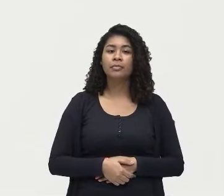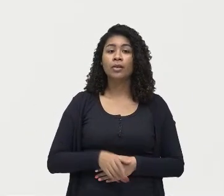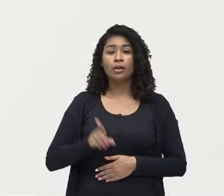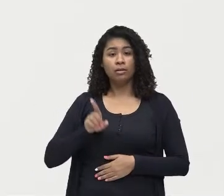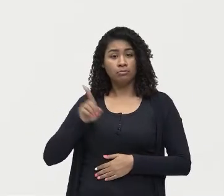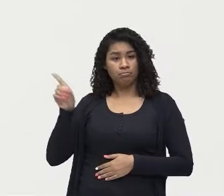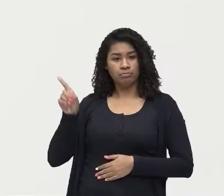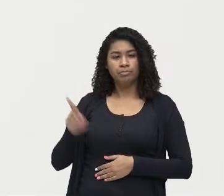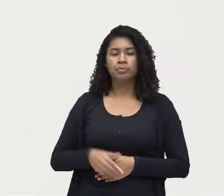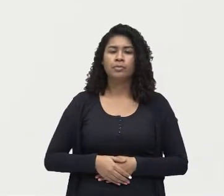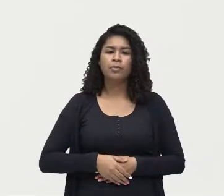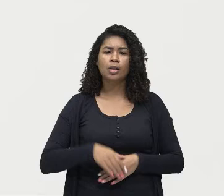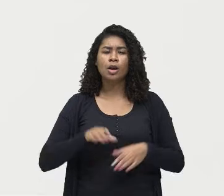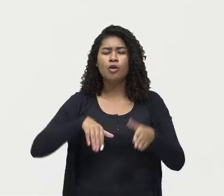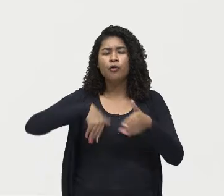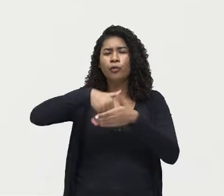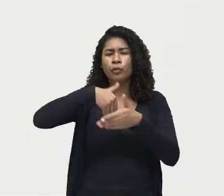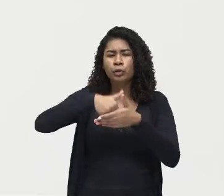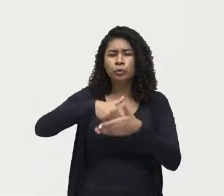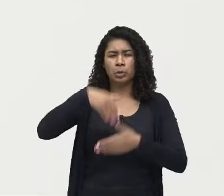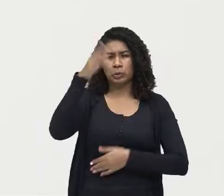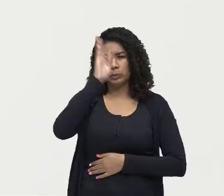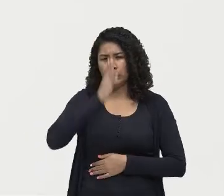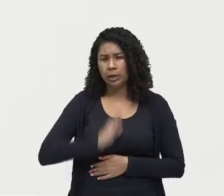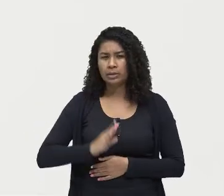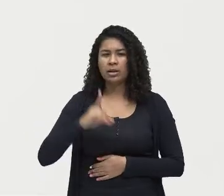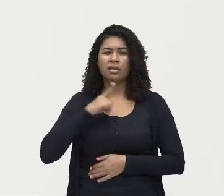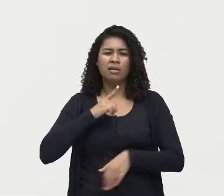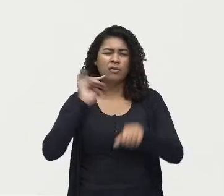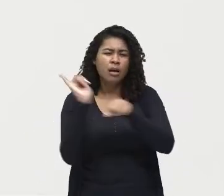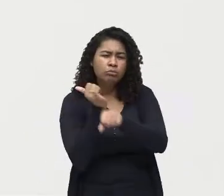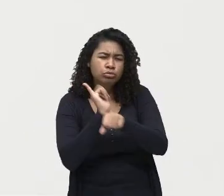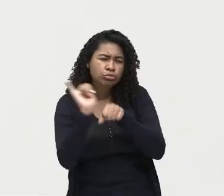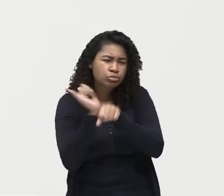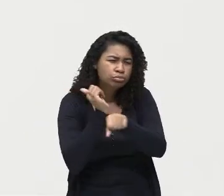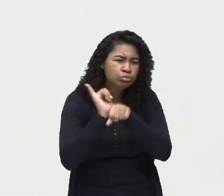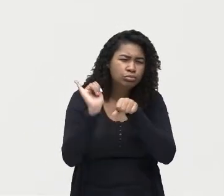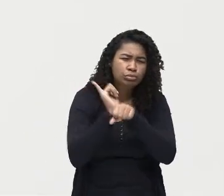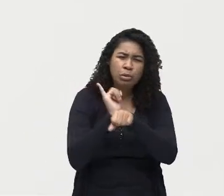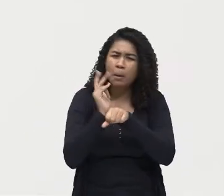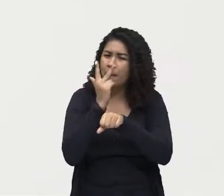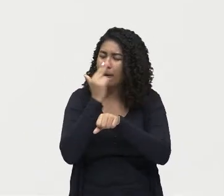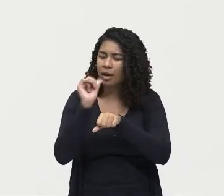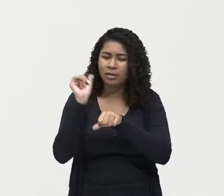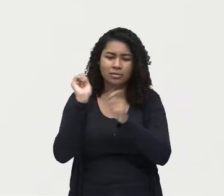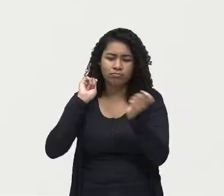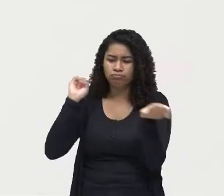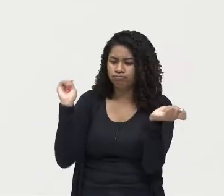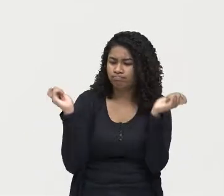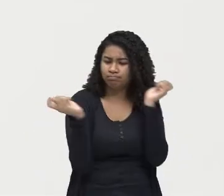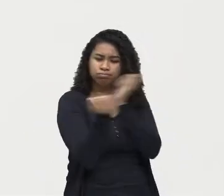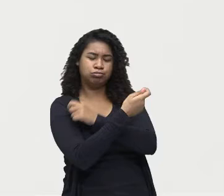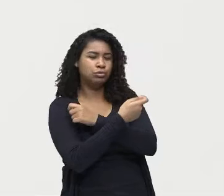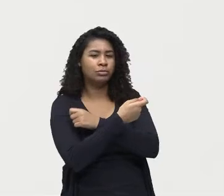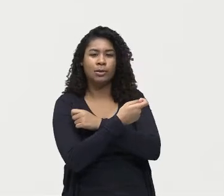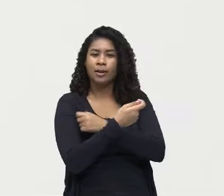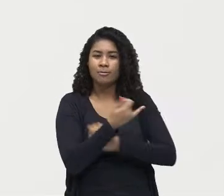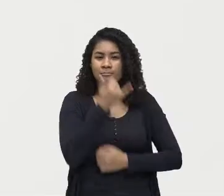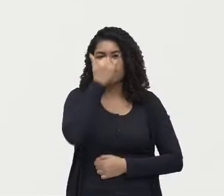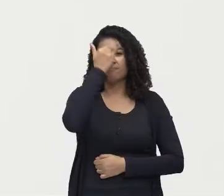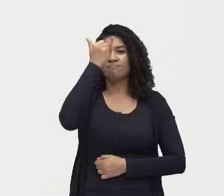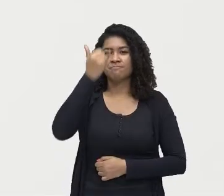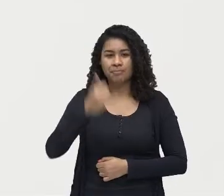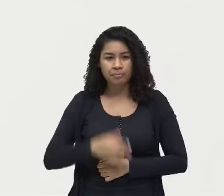teve grandes estrategistas cruelmente traídos pela dinâmica do jogo. Tim, por exemplo, tático